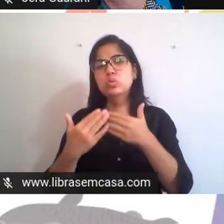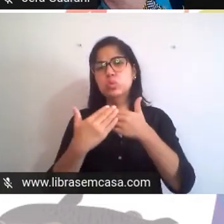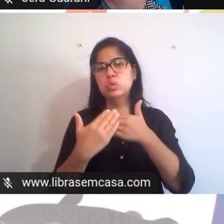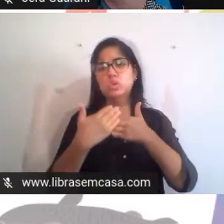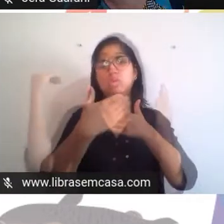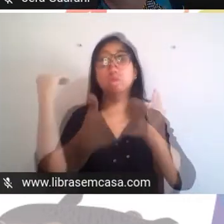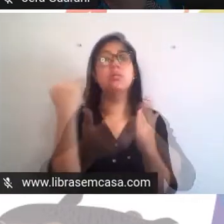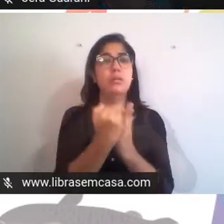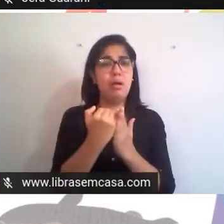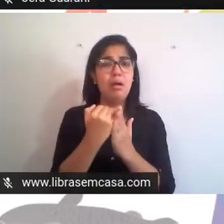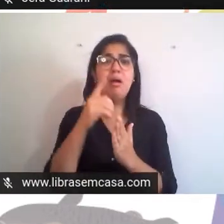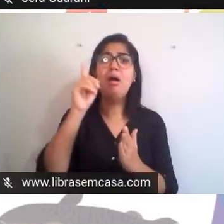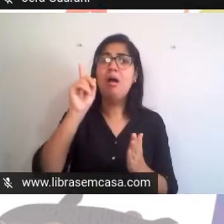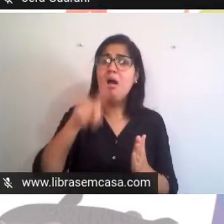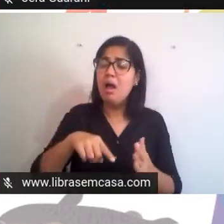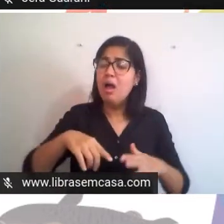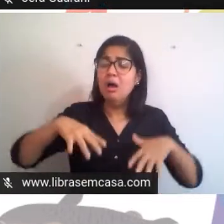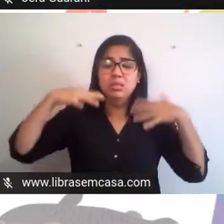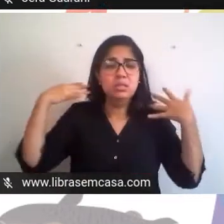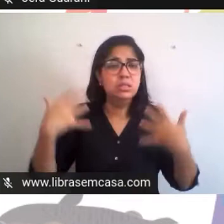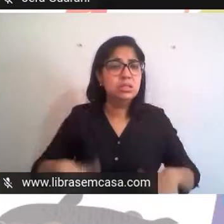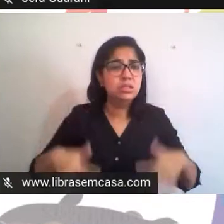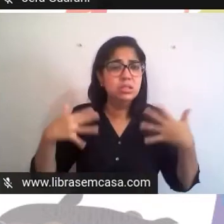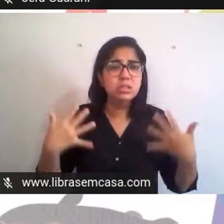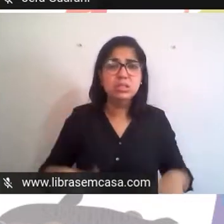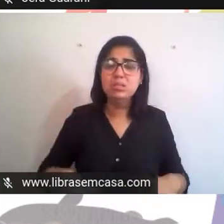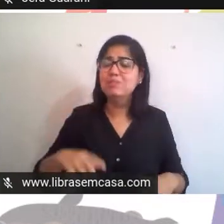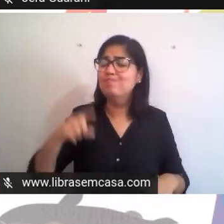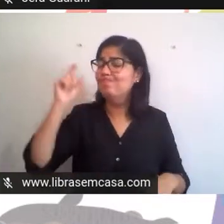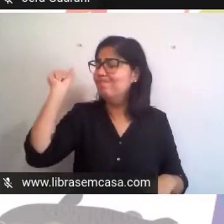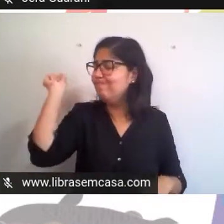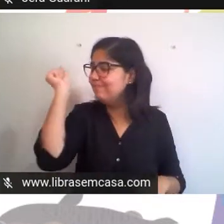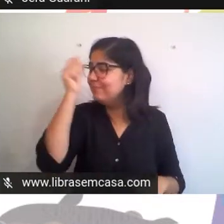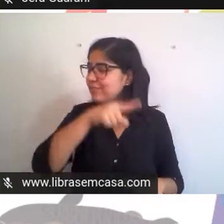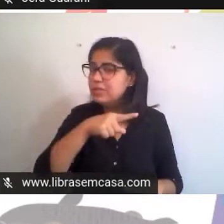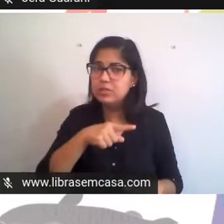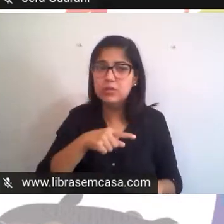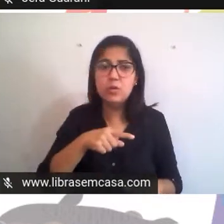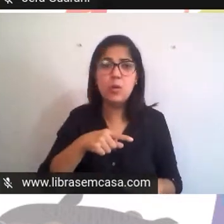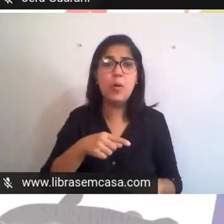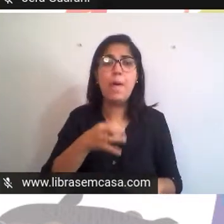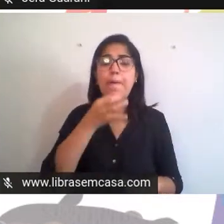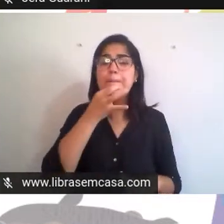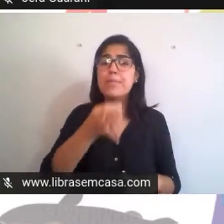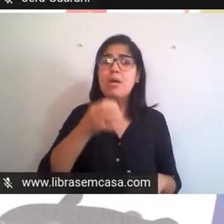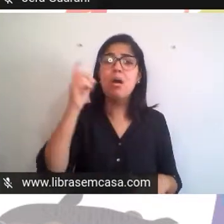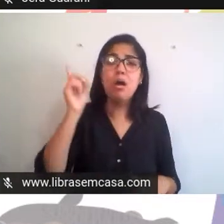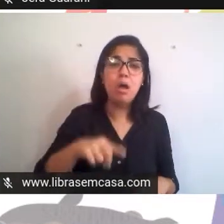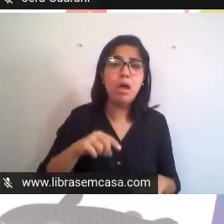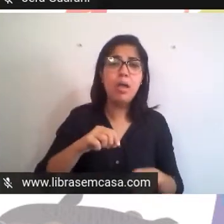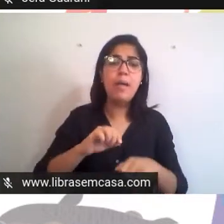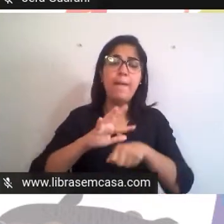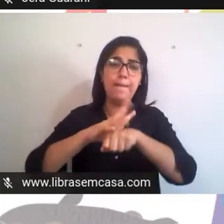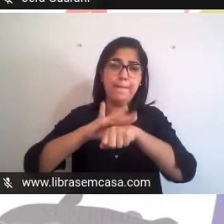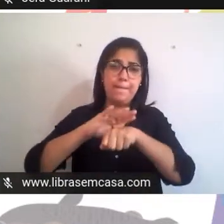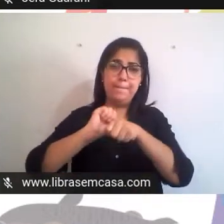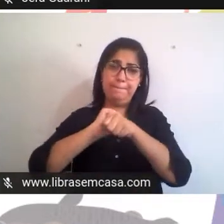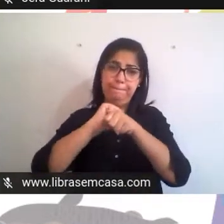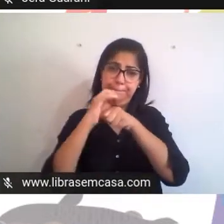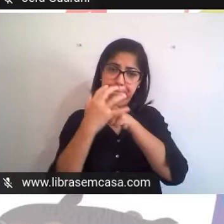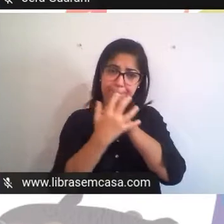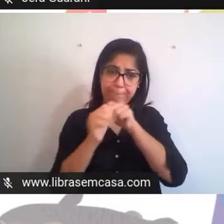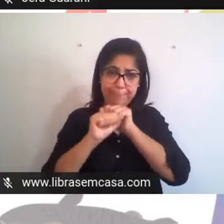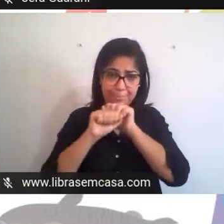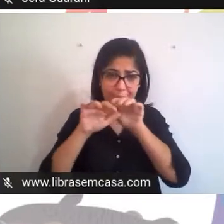pandemia. E o que é mais terrível em tudo isso é que a pandemia até agora matou